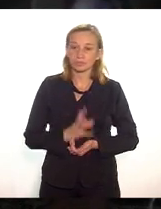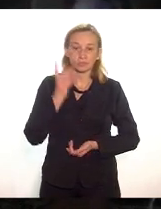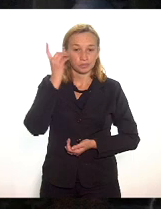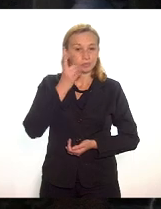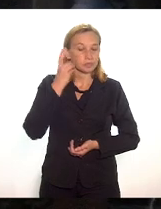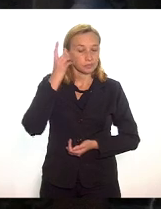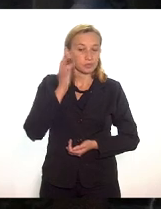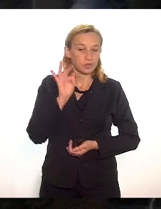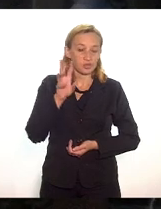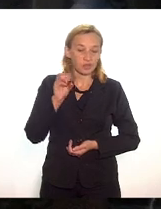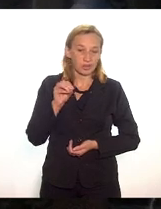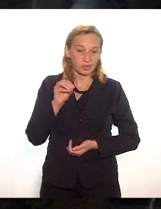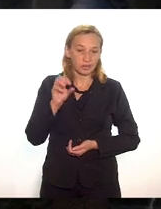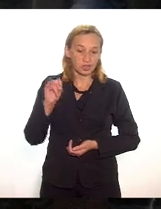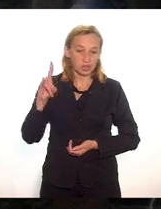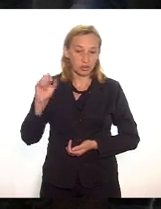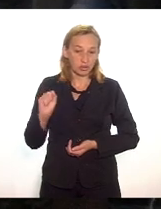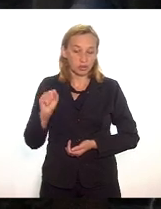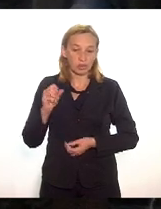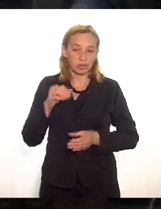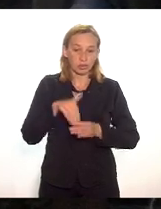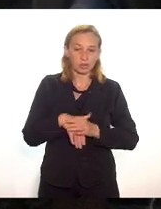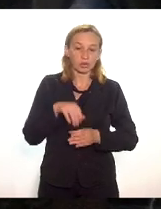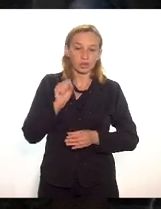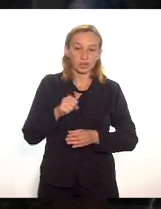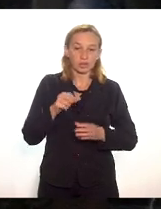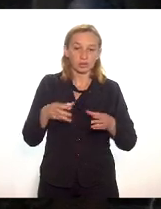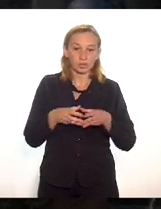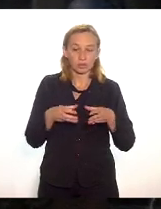Deputado Fábio Silva votou sim no grupo.